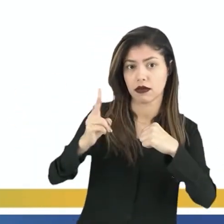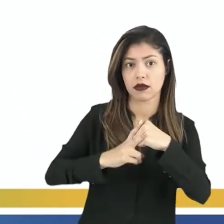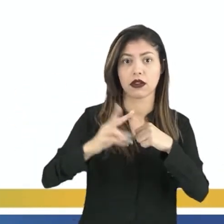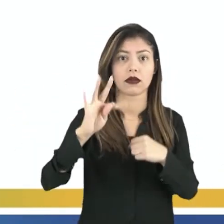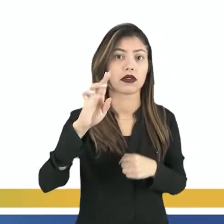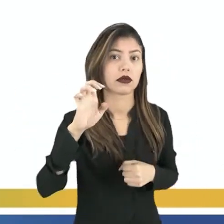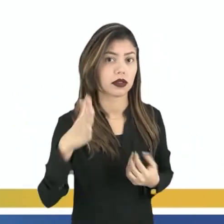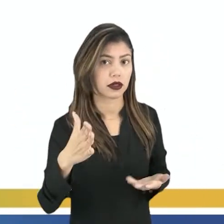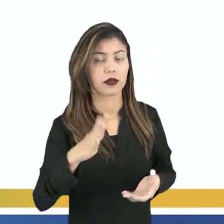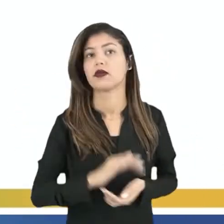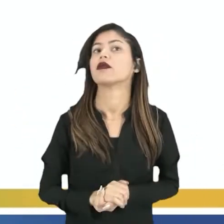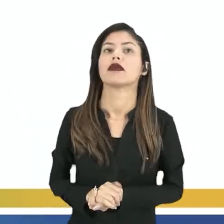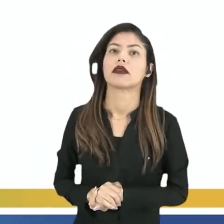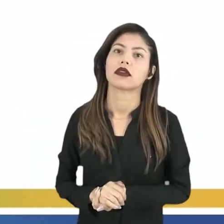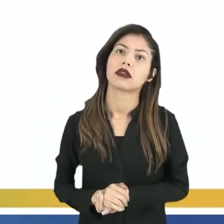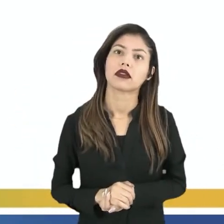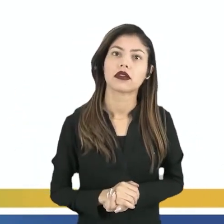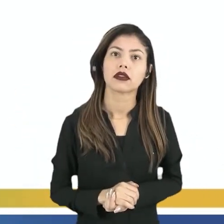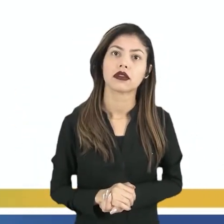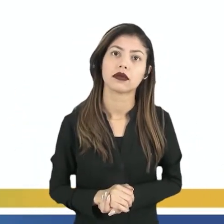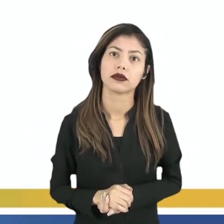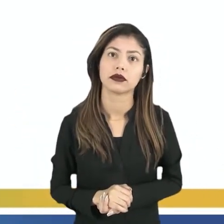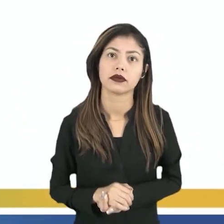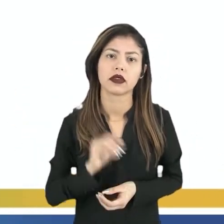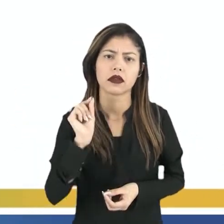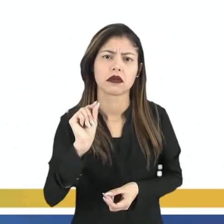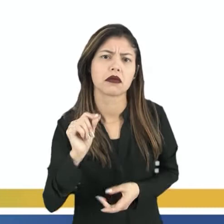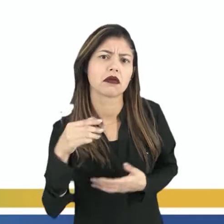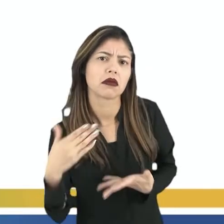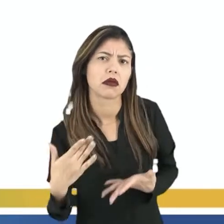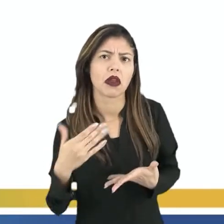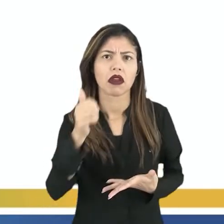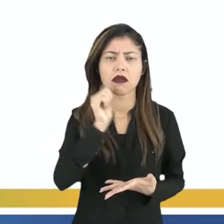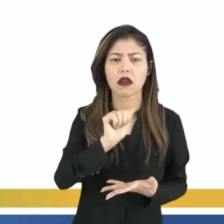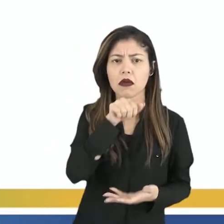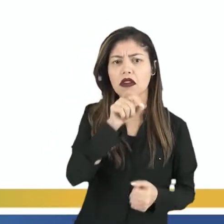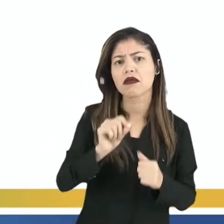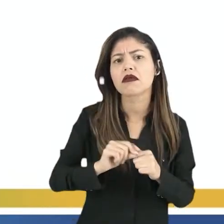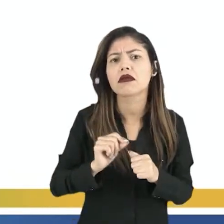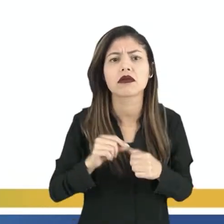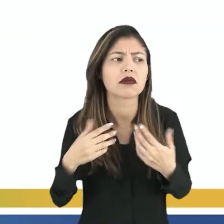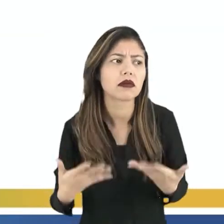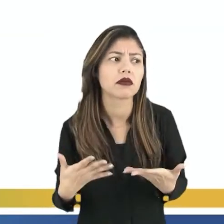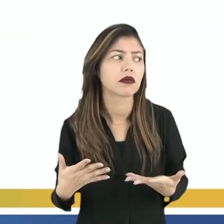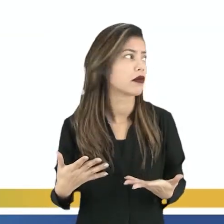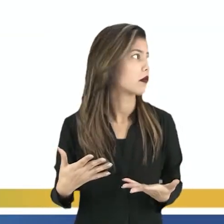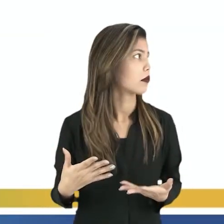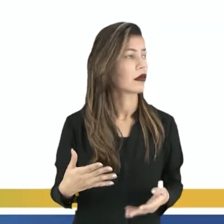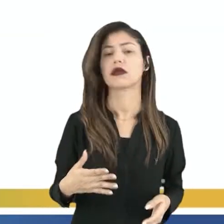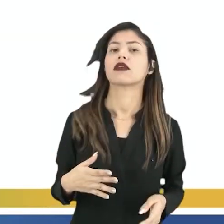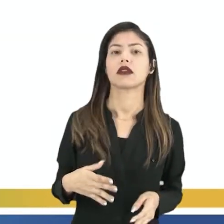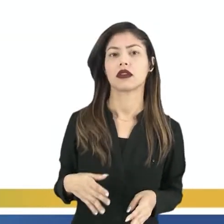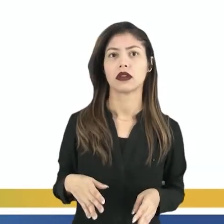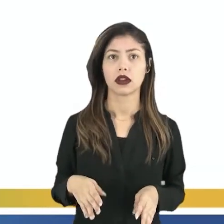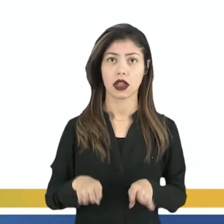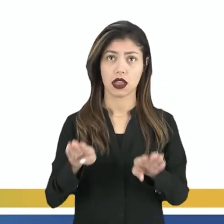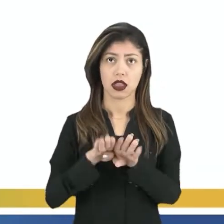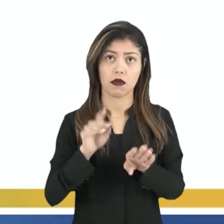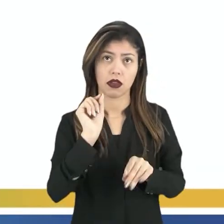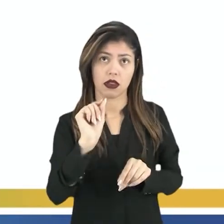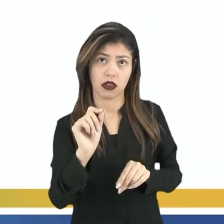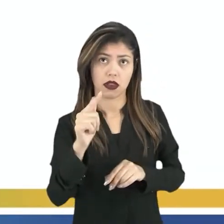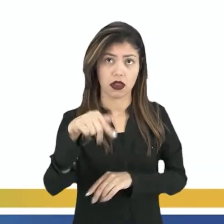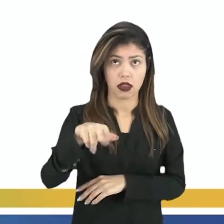aí, ó. What is your mother doing? O que a sua mãe está fazendo? Então, observem que primeiro eu usei a double H